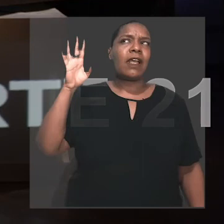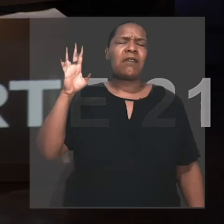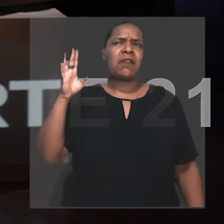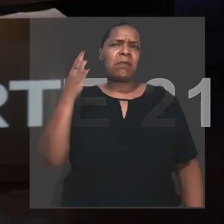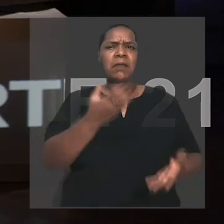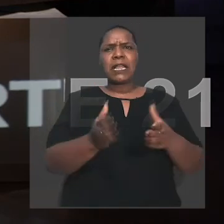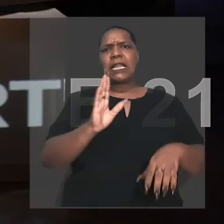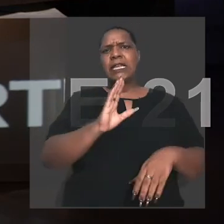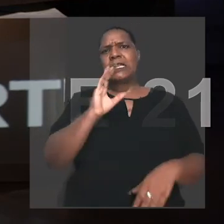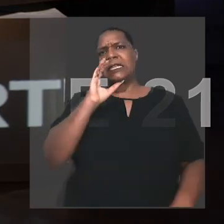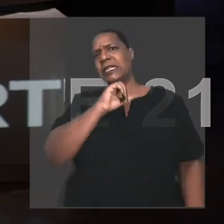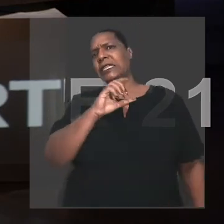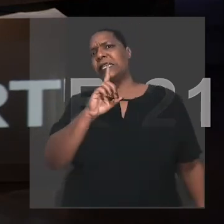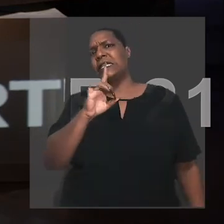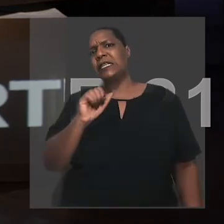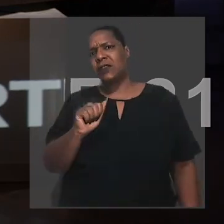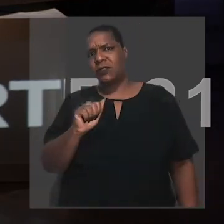não imaginava que ia perder tão cedo.